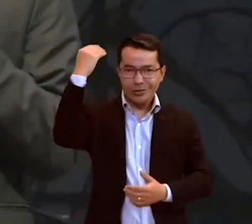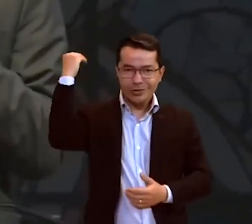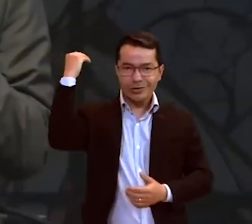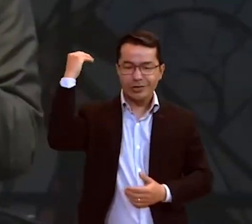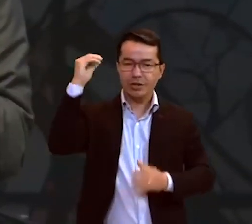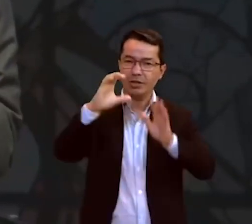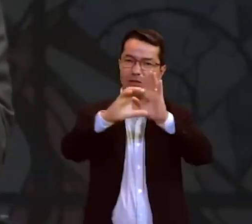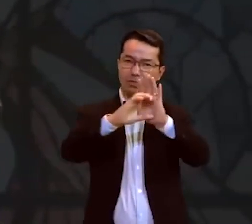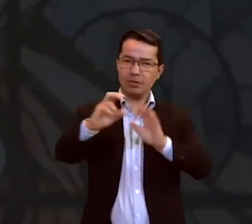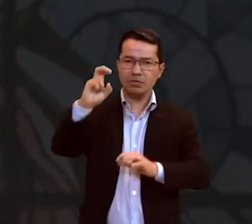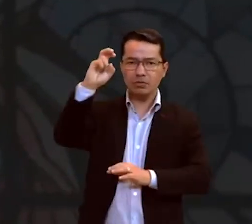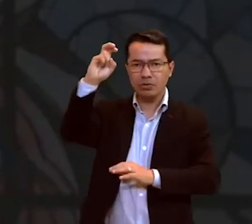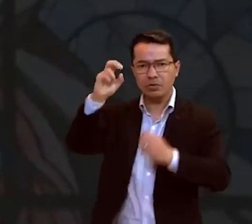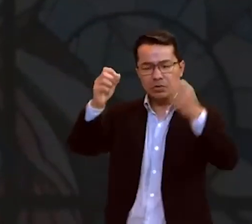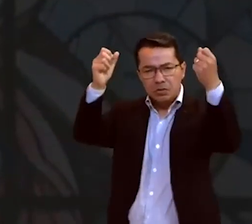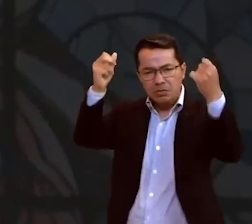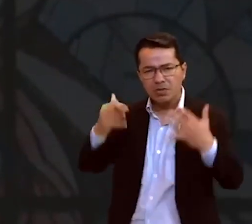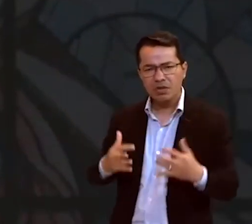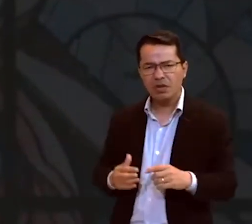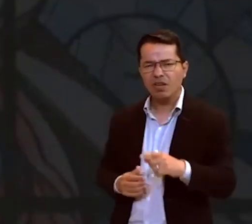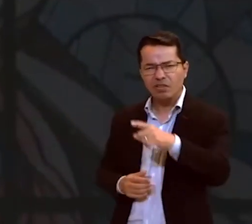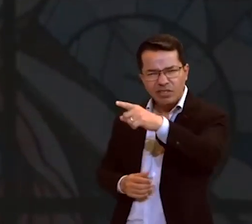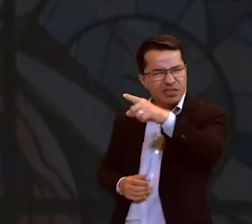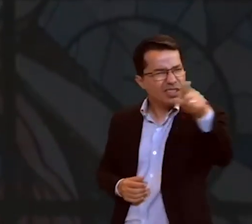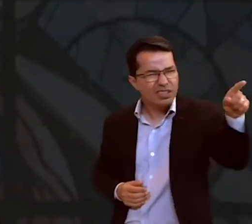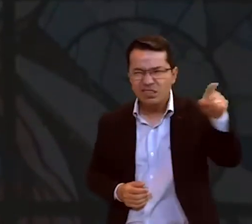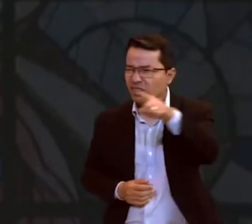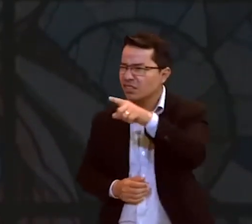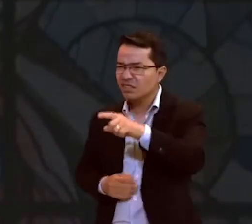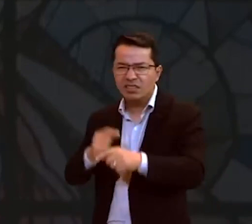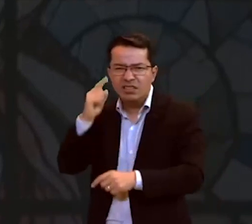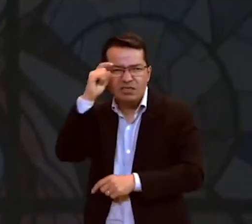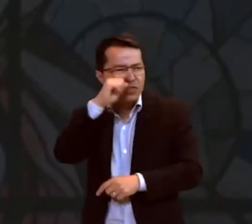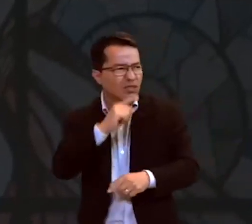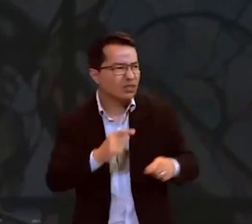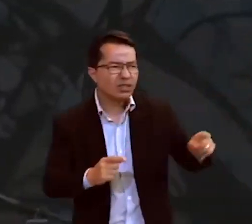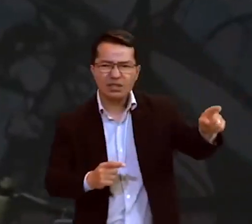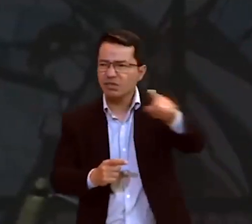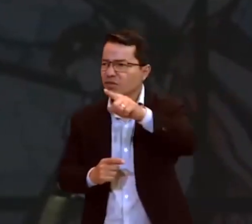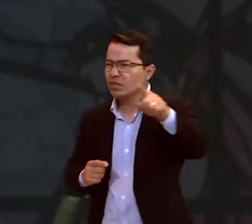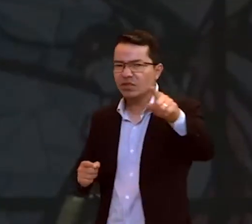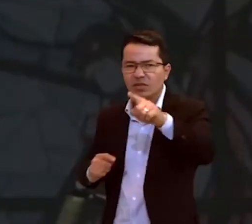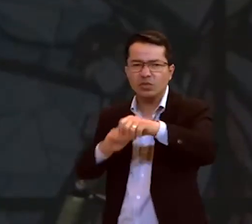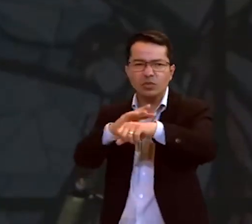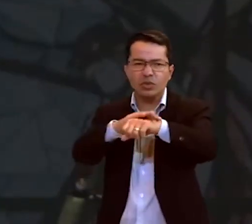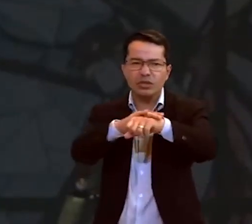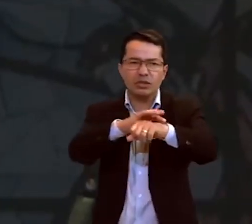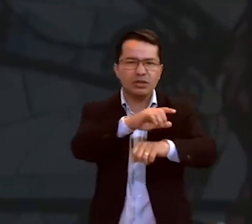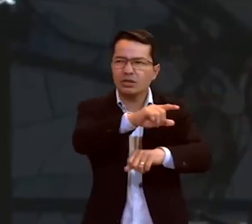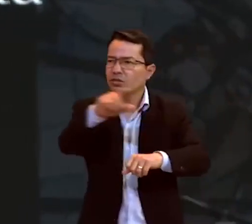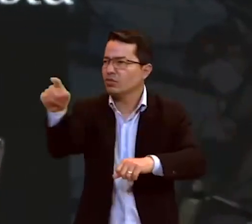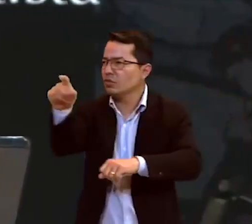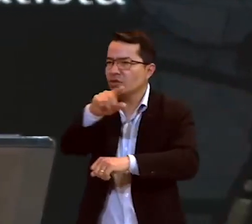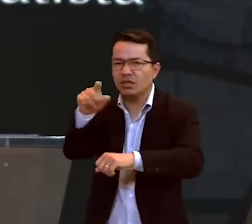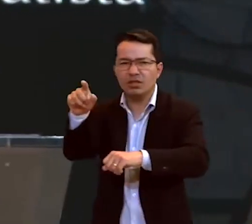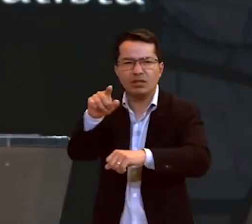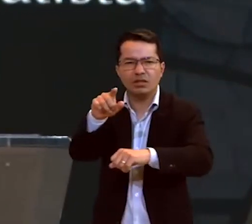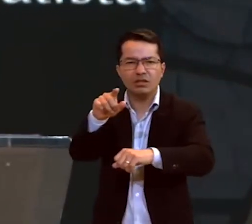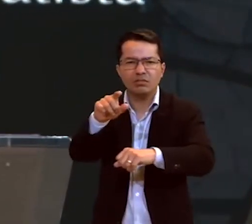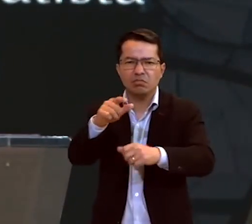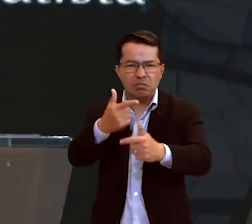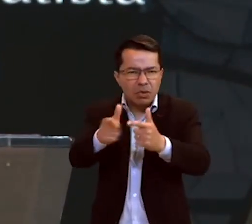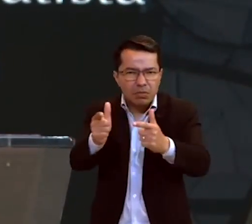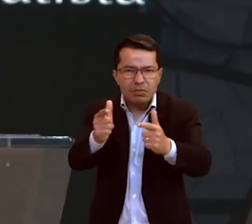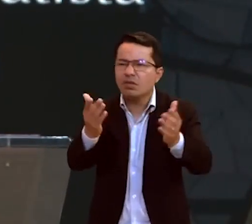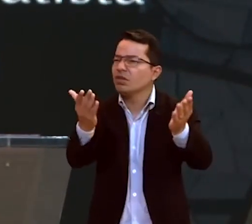olha, você está passando por dificuldade, ore, você está enfermo, né? Vamos orar por isso. E ele vai então lembrando essa igreja do poder